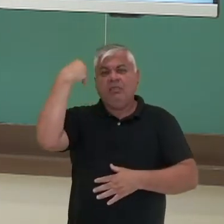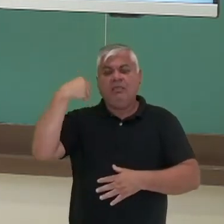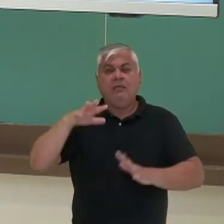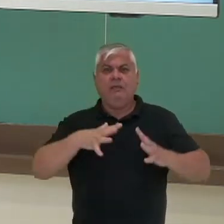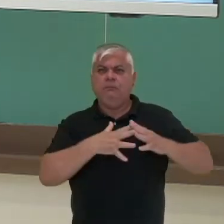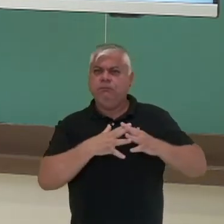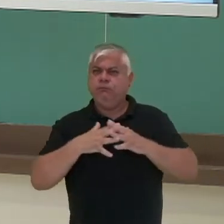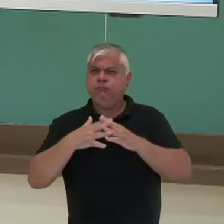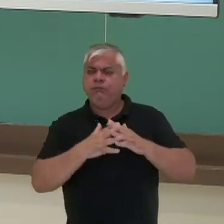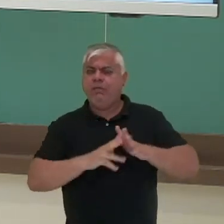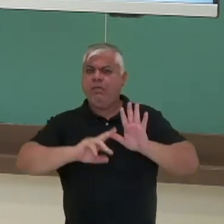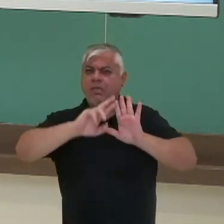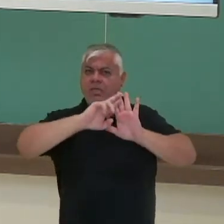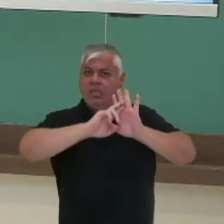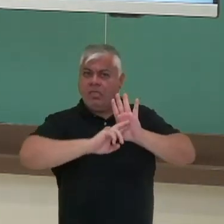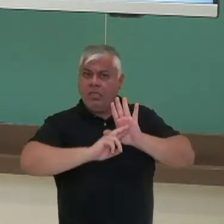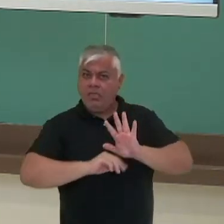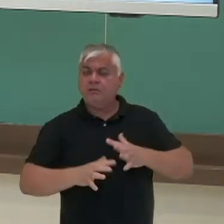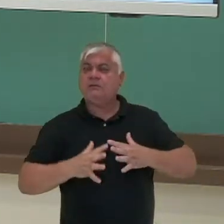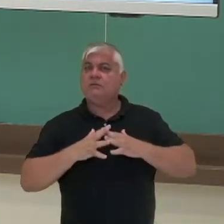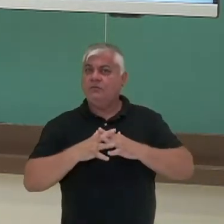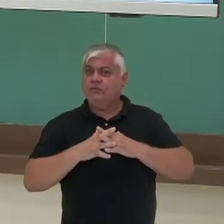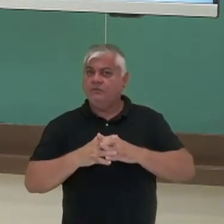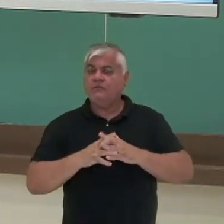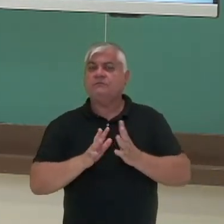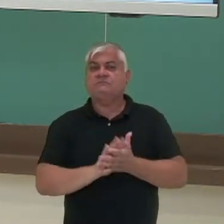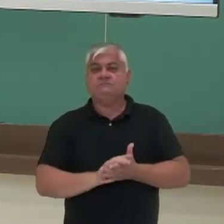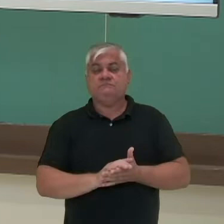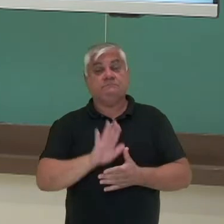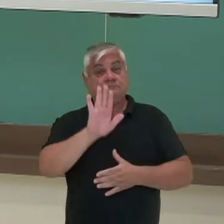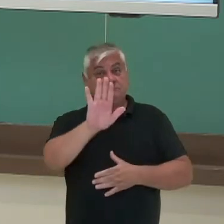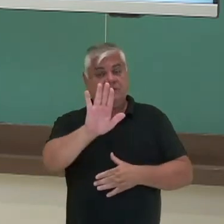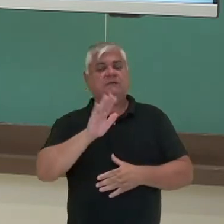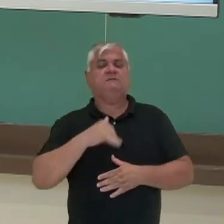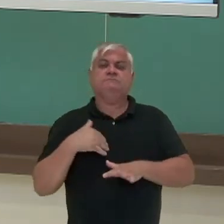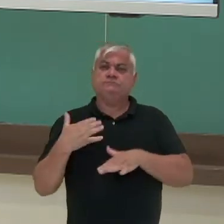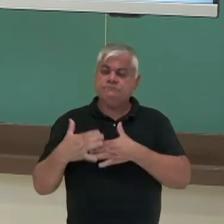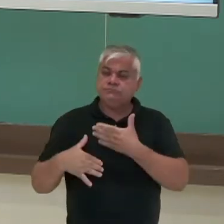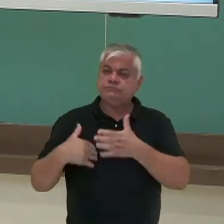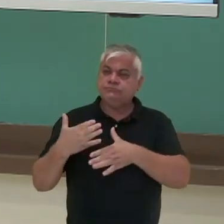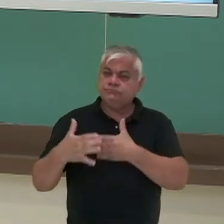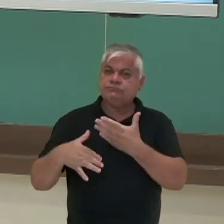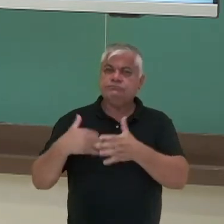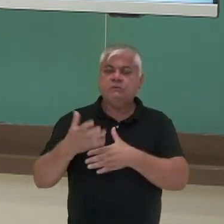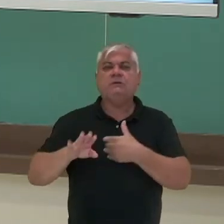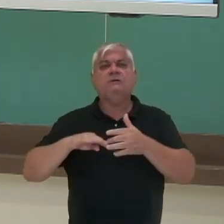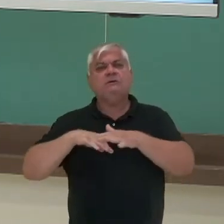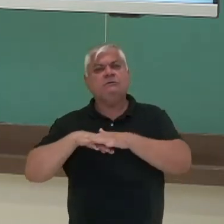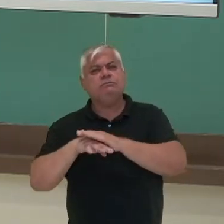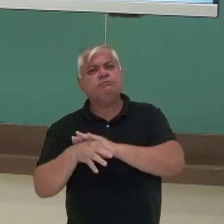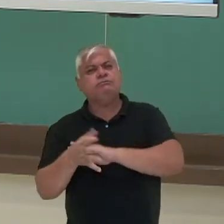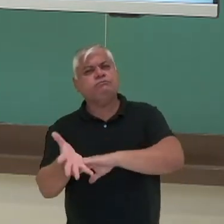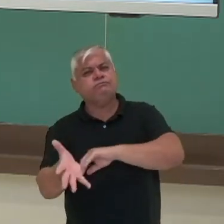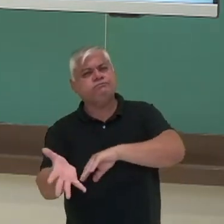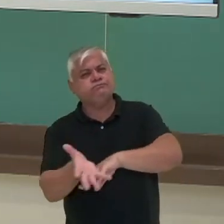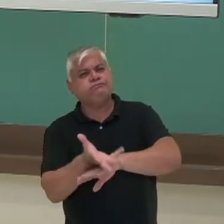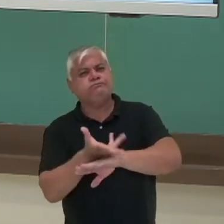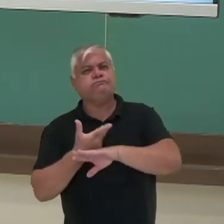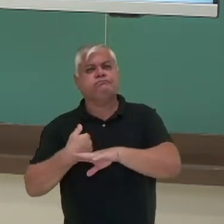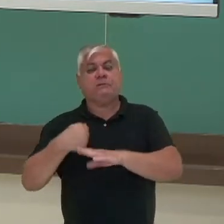de regras e um conjunto muito grande de regras. Claro, com o tempo nós vamos adquirindo a habilidade de